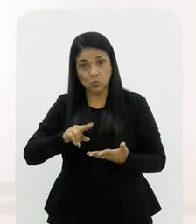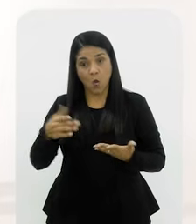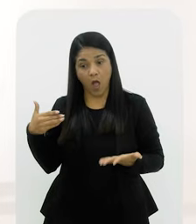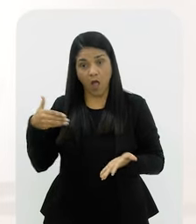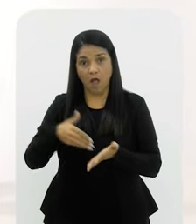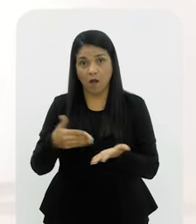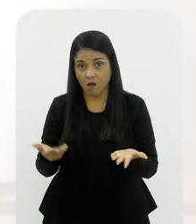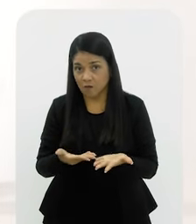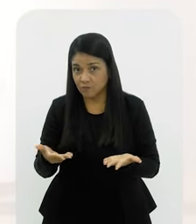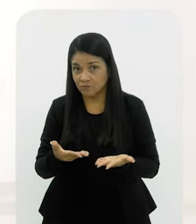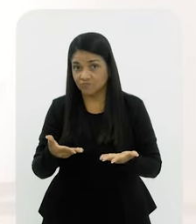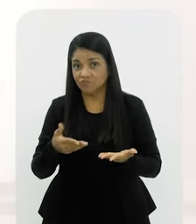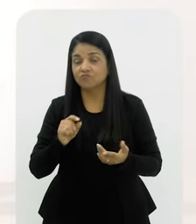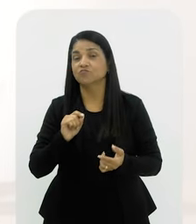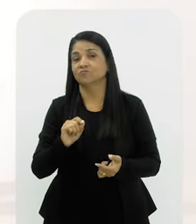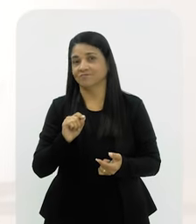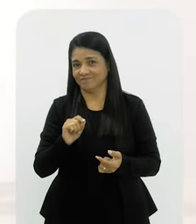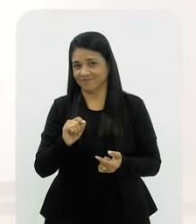uso, que é